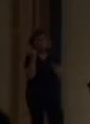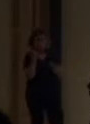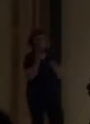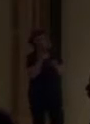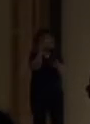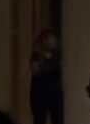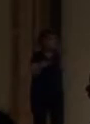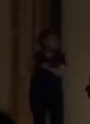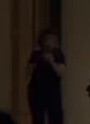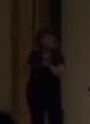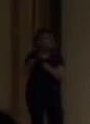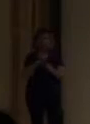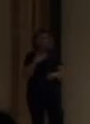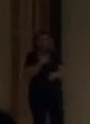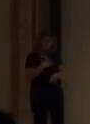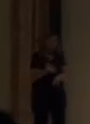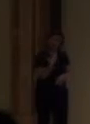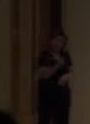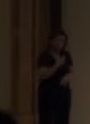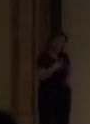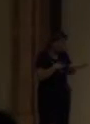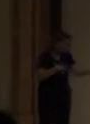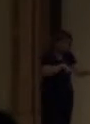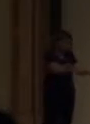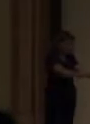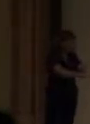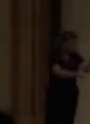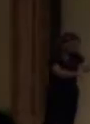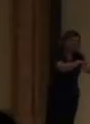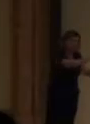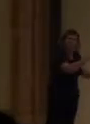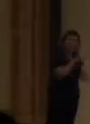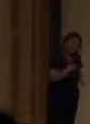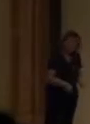procuram cartografar o seu poder. Podemos passar.